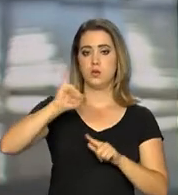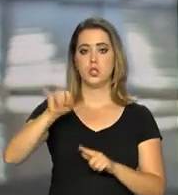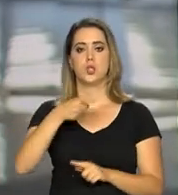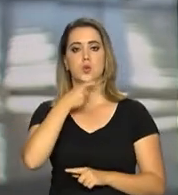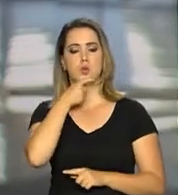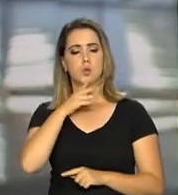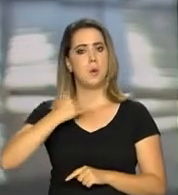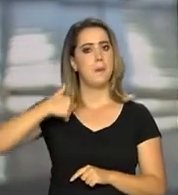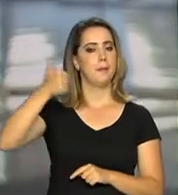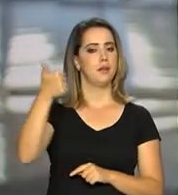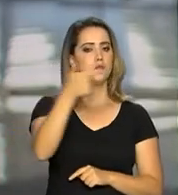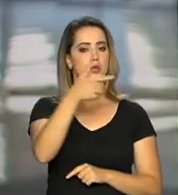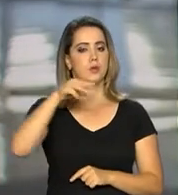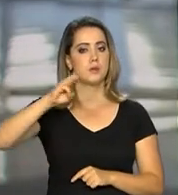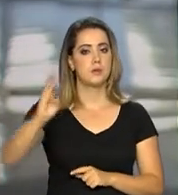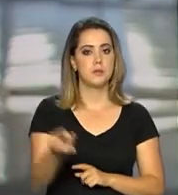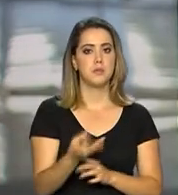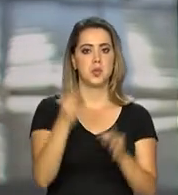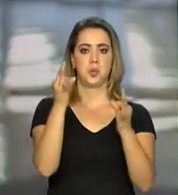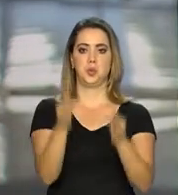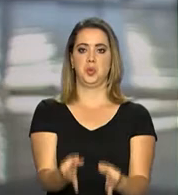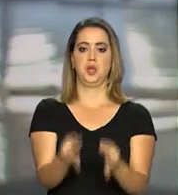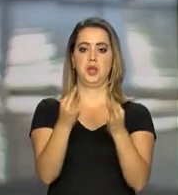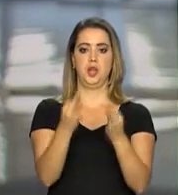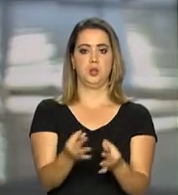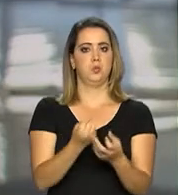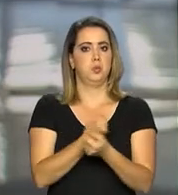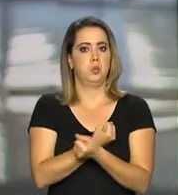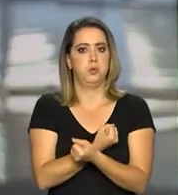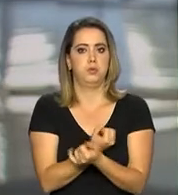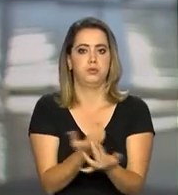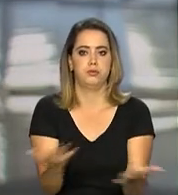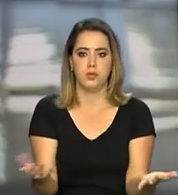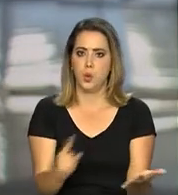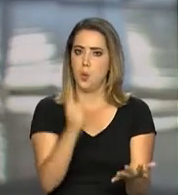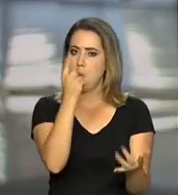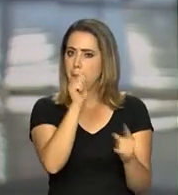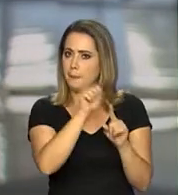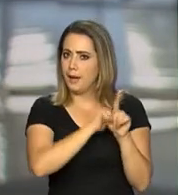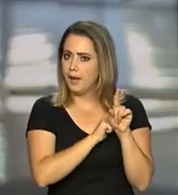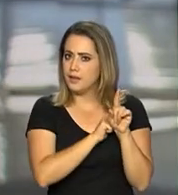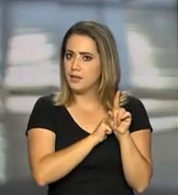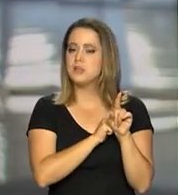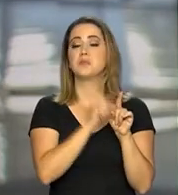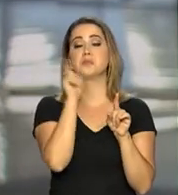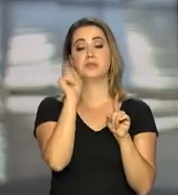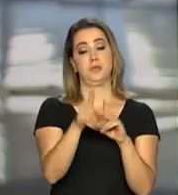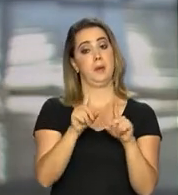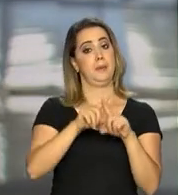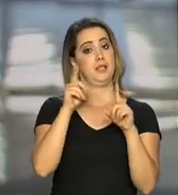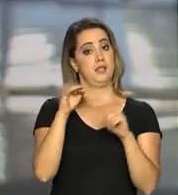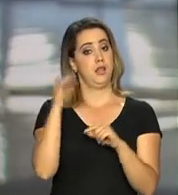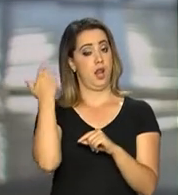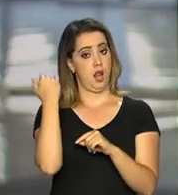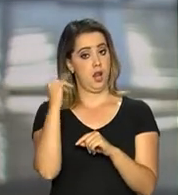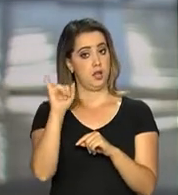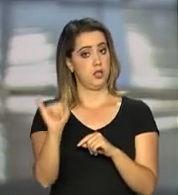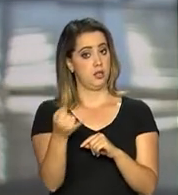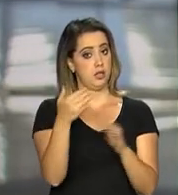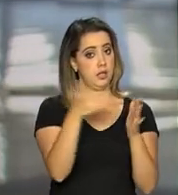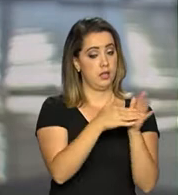12 milhões de toneladas, o que nunca havia sido registrado em um único mês. Já no período de janeiro a julho,